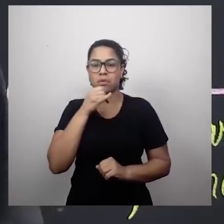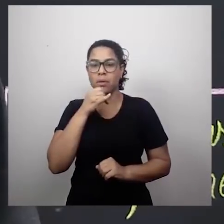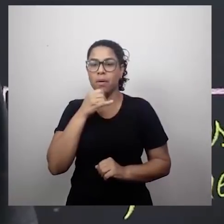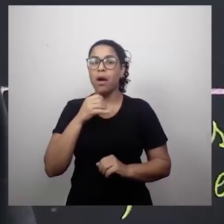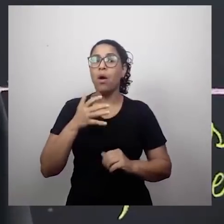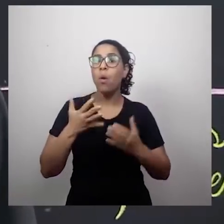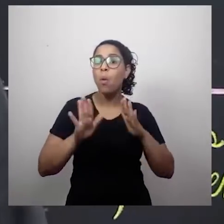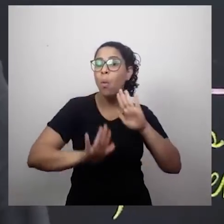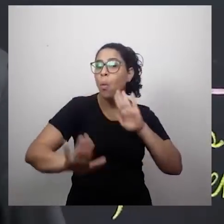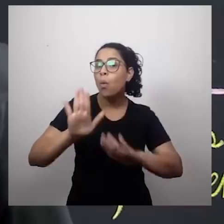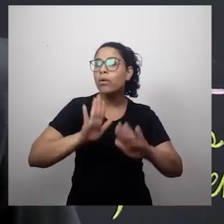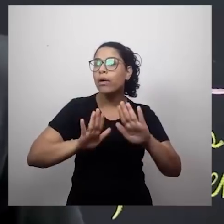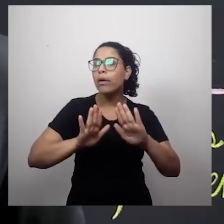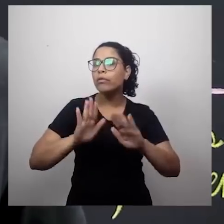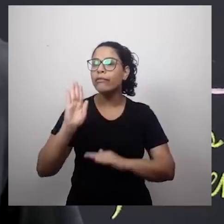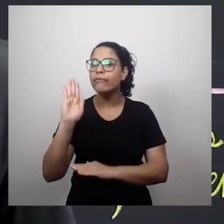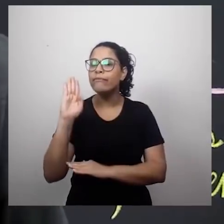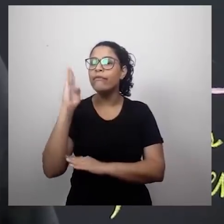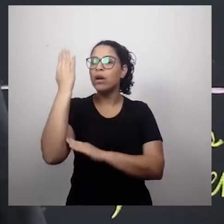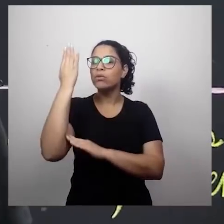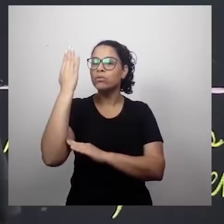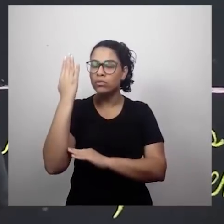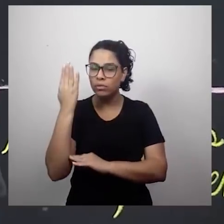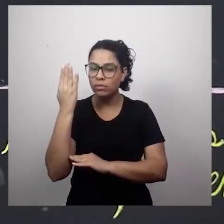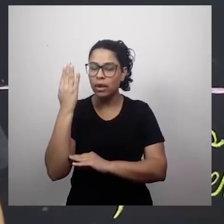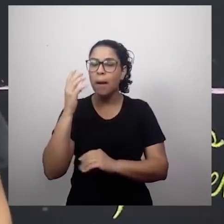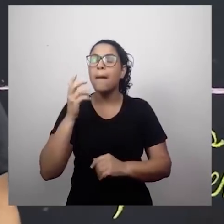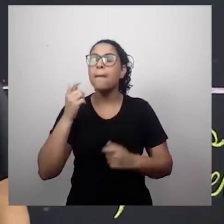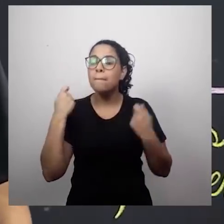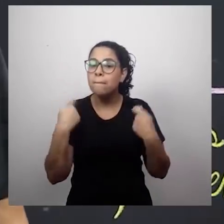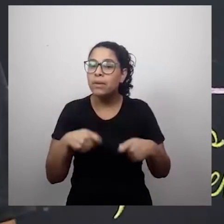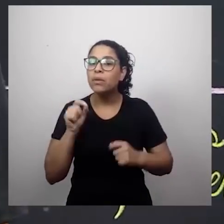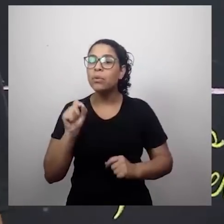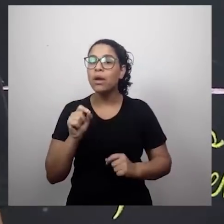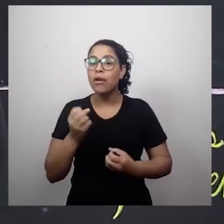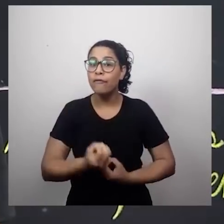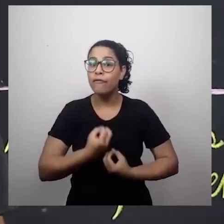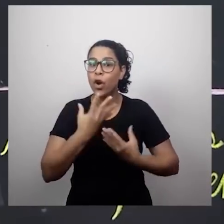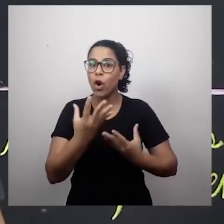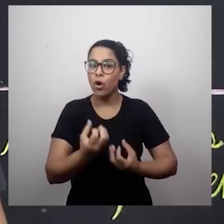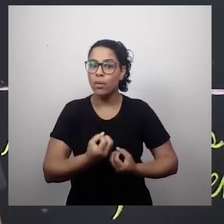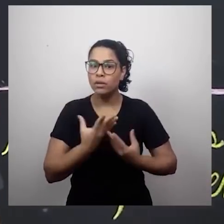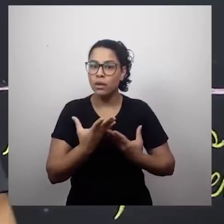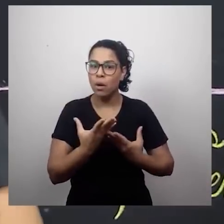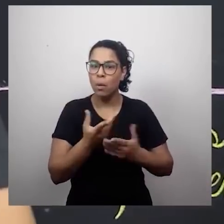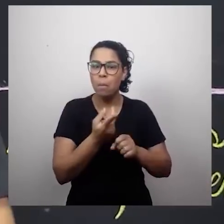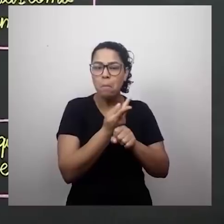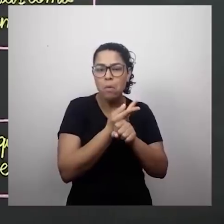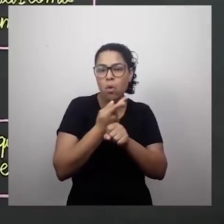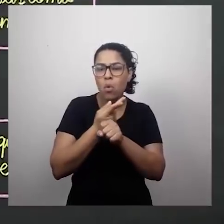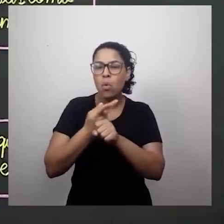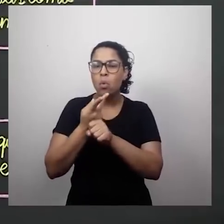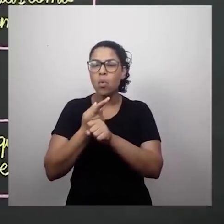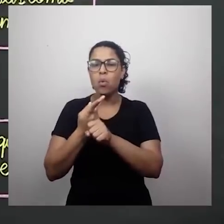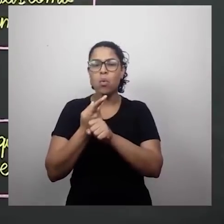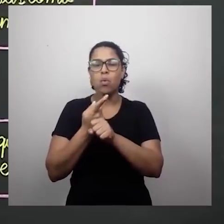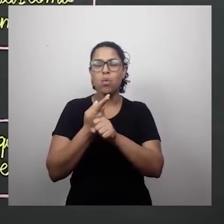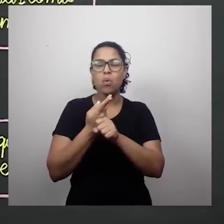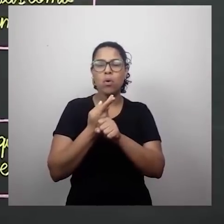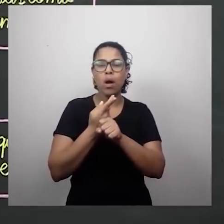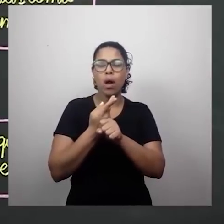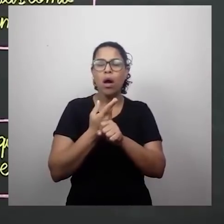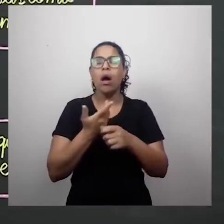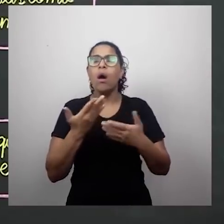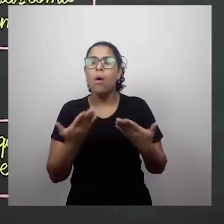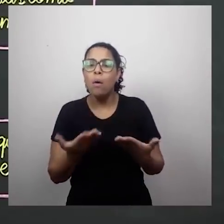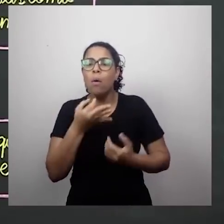jornalísticos falsos, sem embasamento. Sempre se informe por meio de diferentes meios de comunicação, diferentes veículos, para